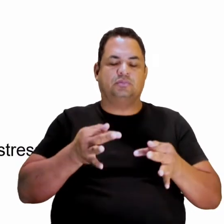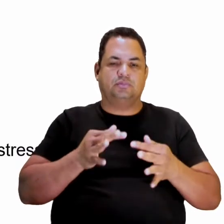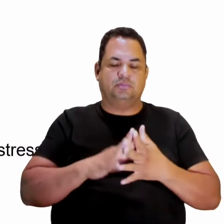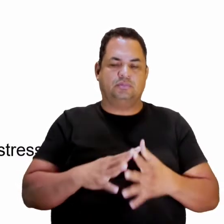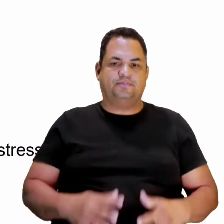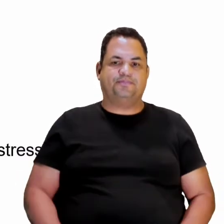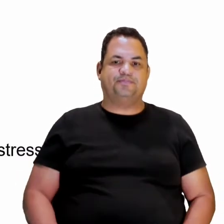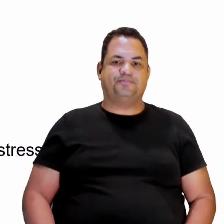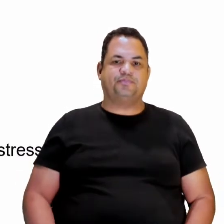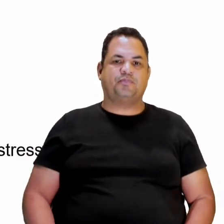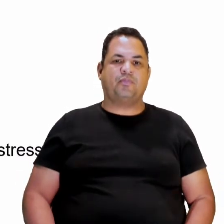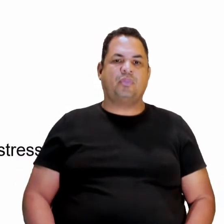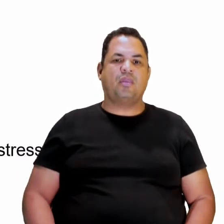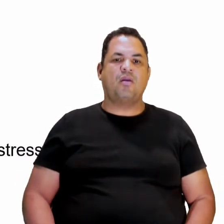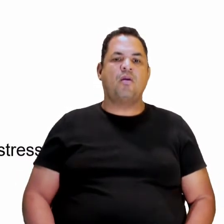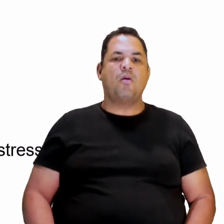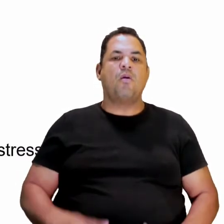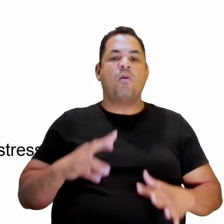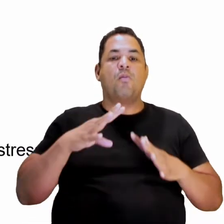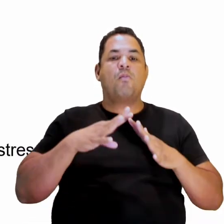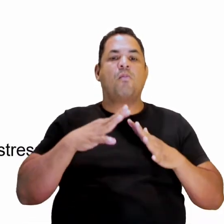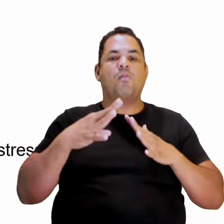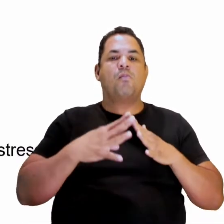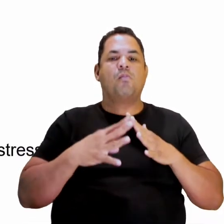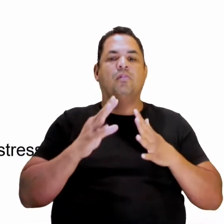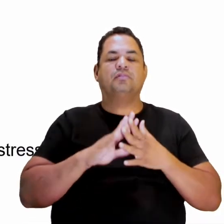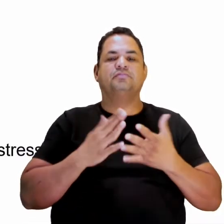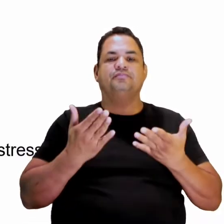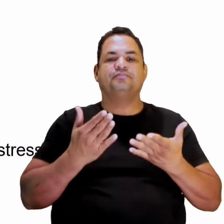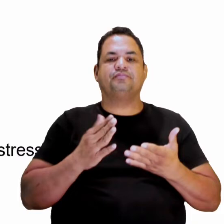final dessa consoante, ela é o quê?